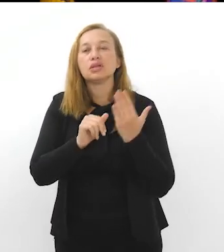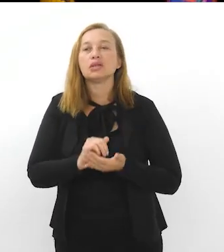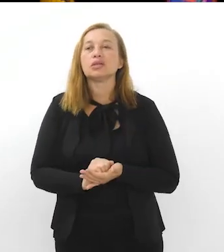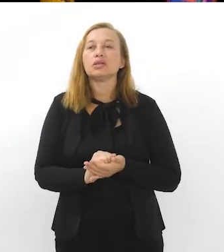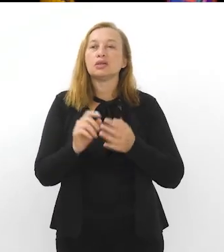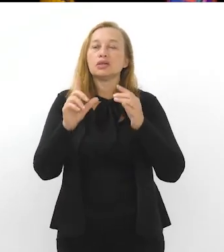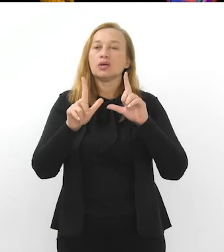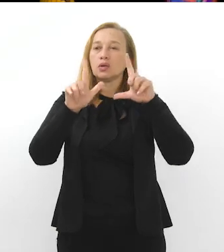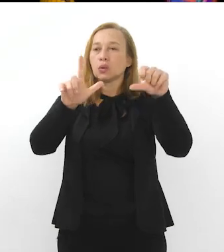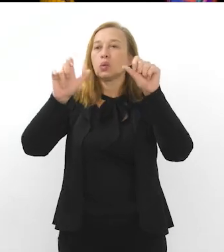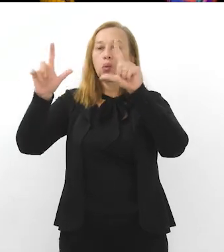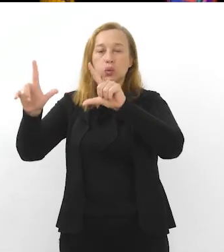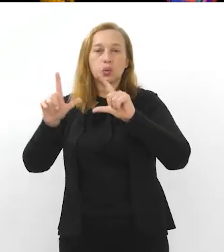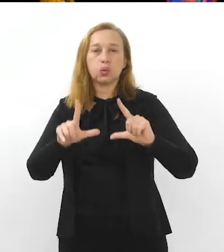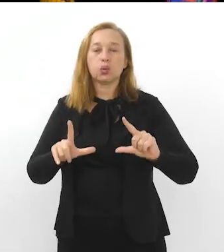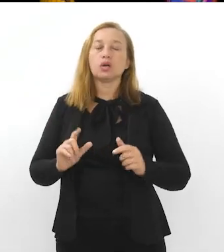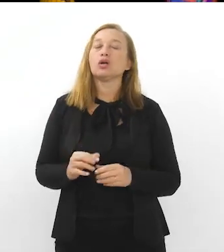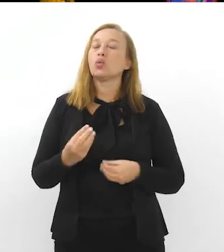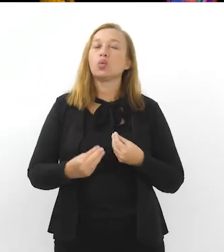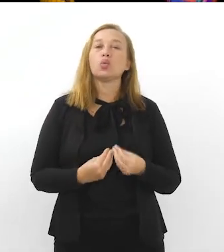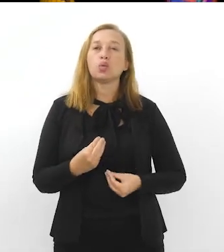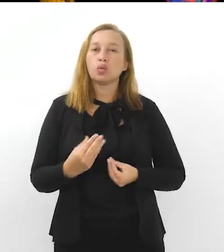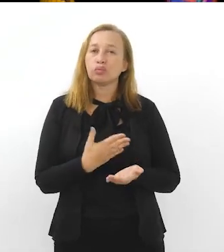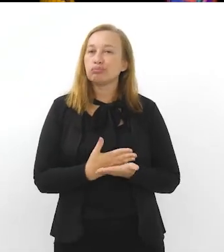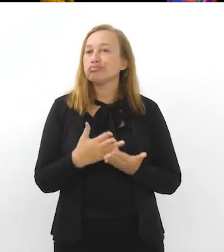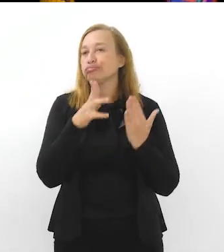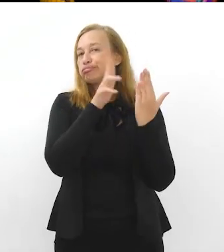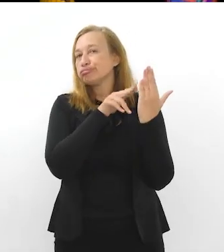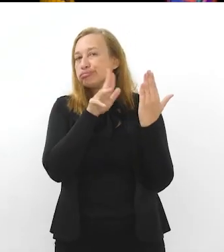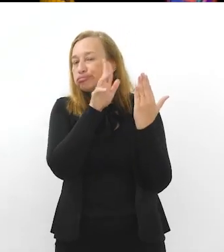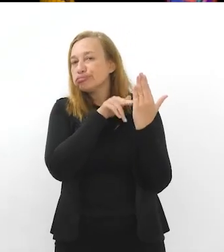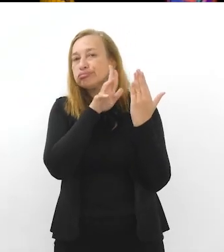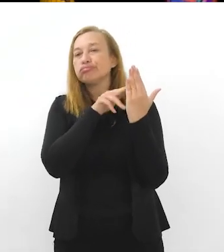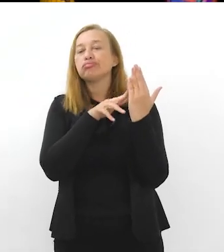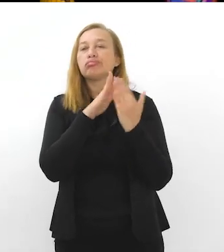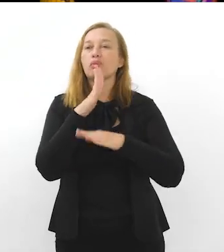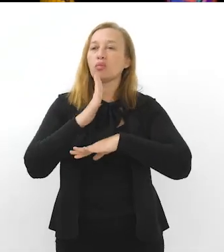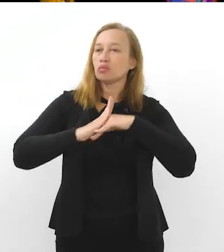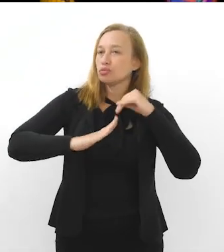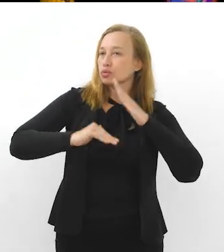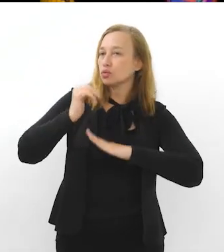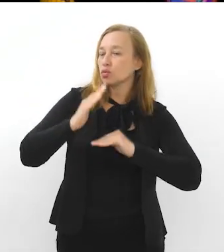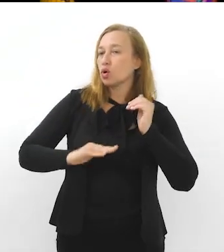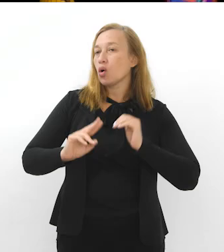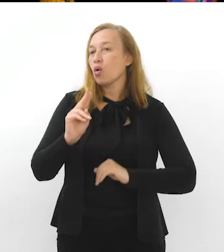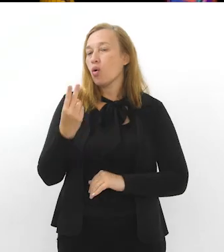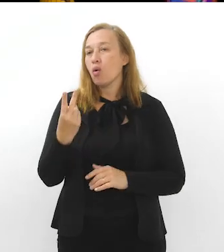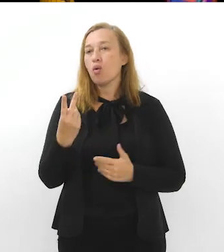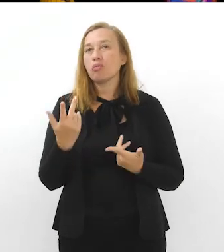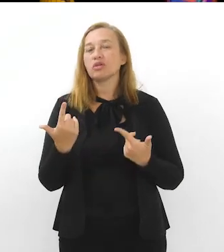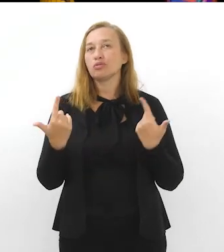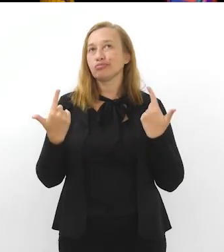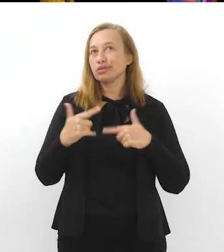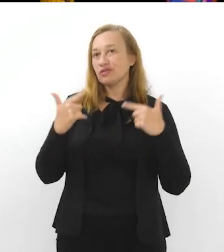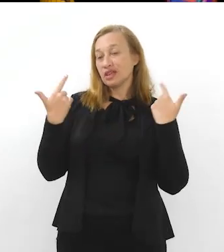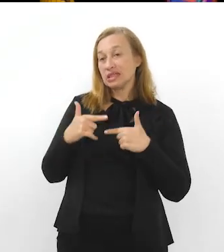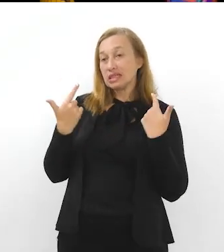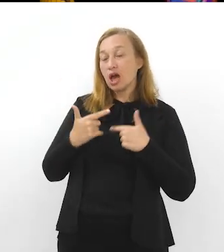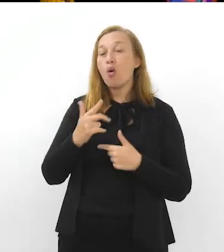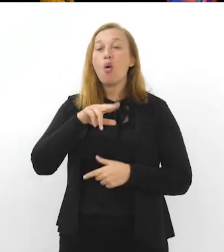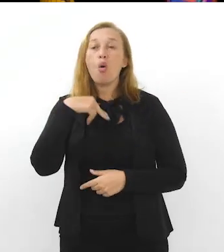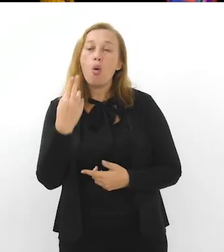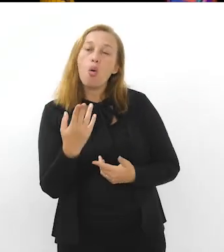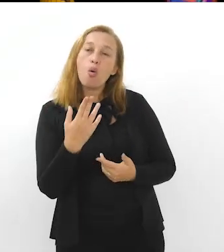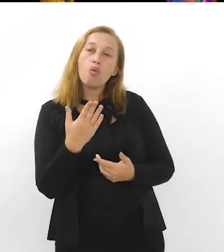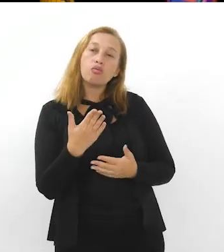com os seus quadros, né? Quando é que você começou a pintar, digamos assim, profissionalmente, ou começou como hobby e